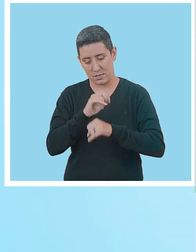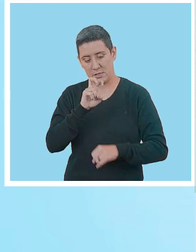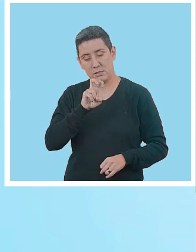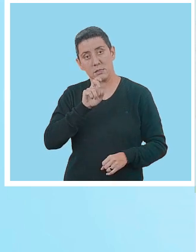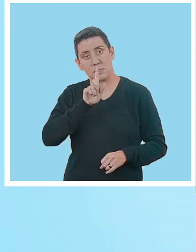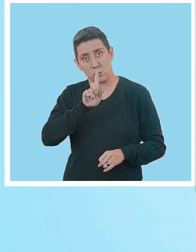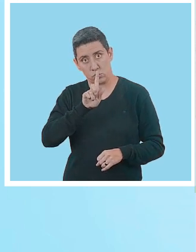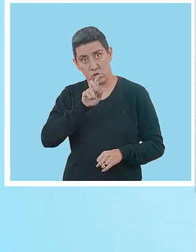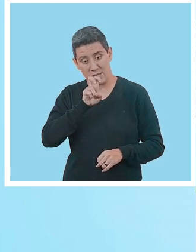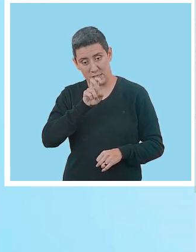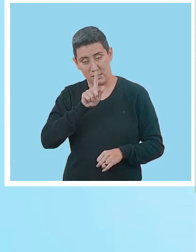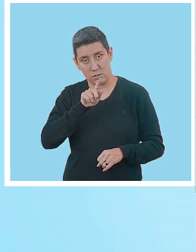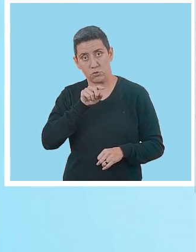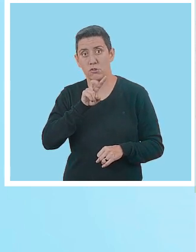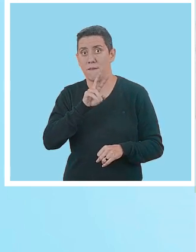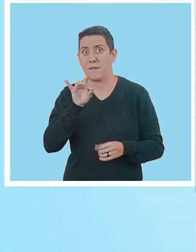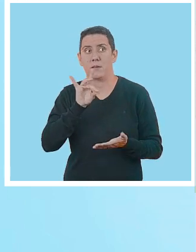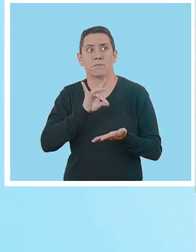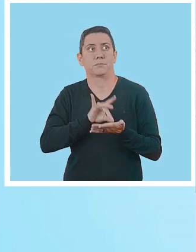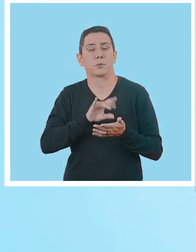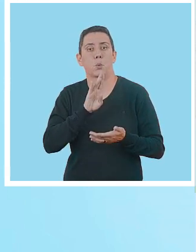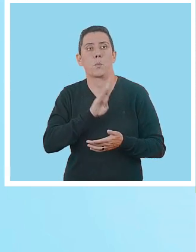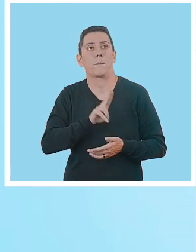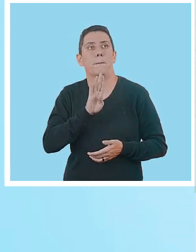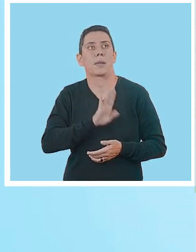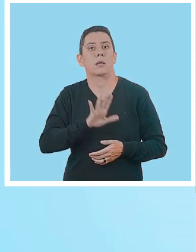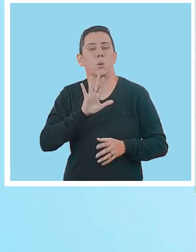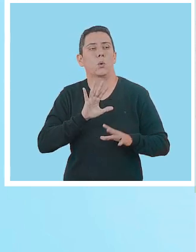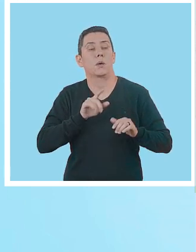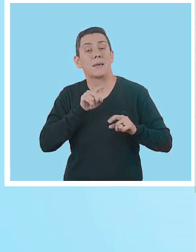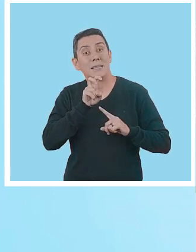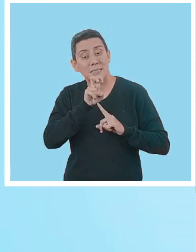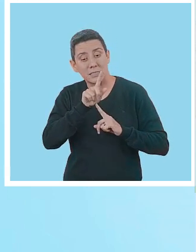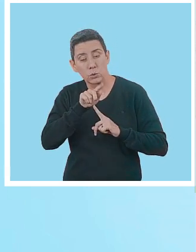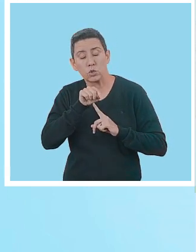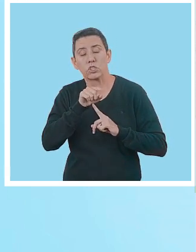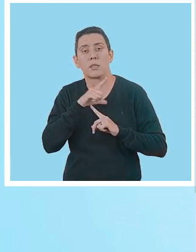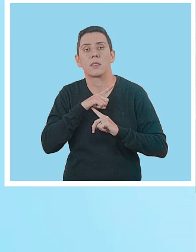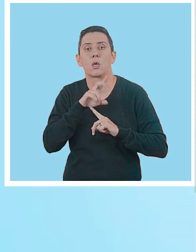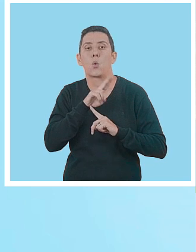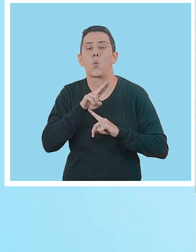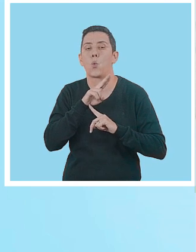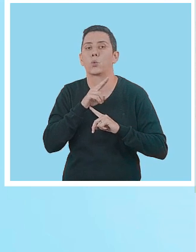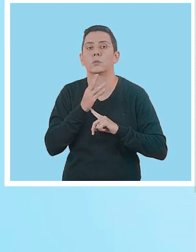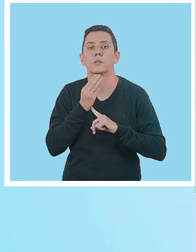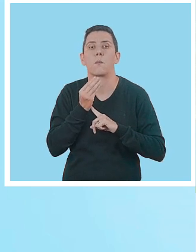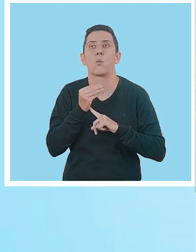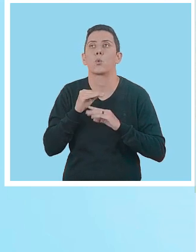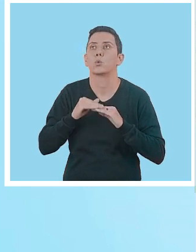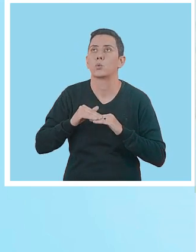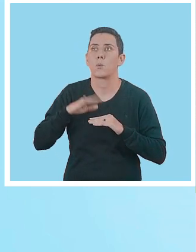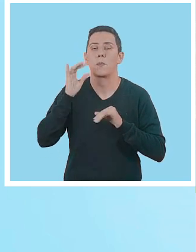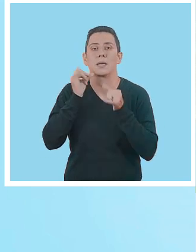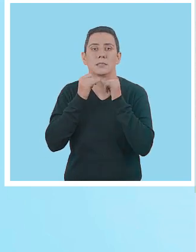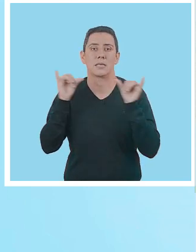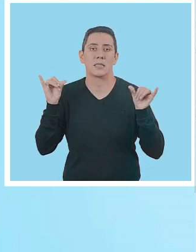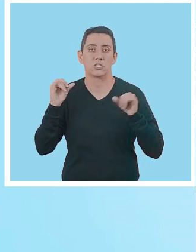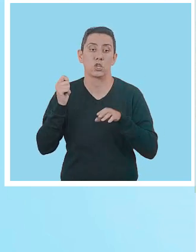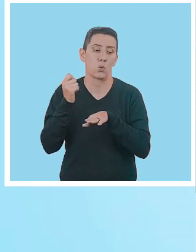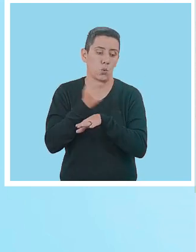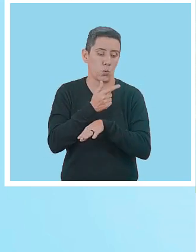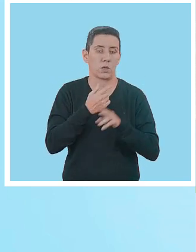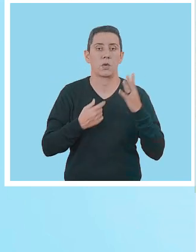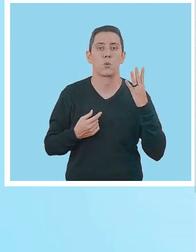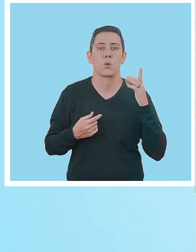vai ser realidade para nós né mas o 5g ele consome 300 por cento a mais de energia do que o